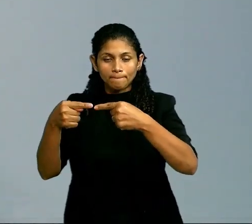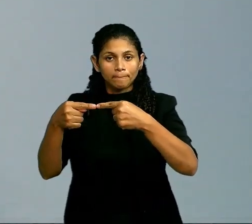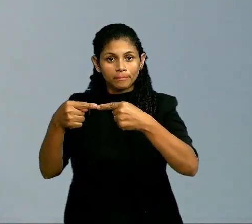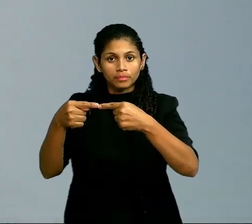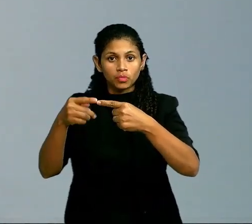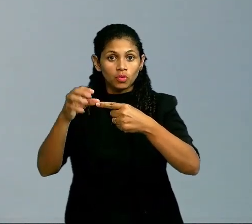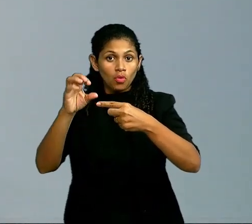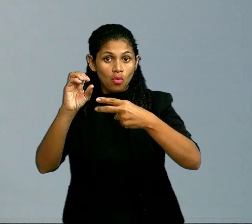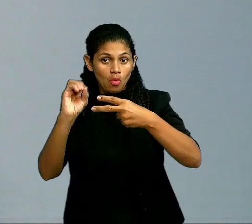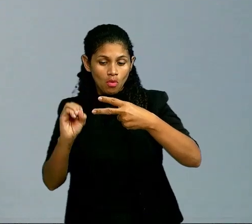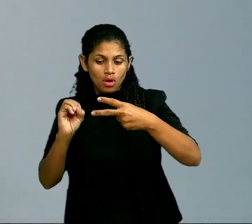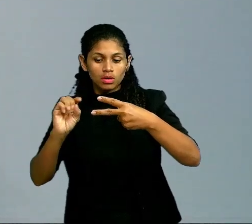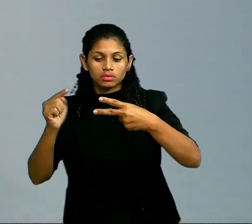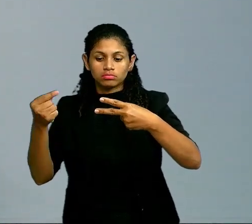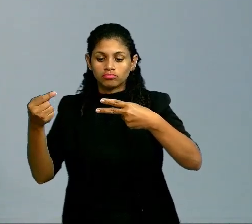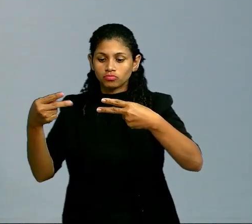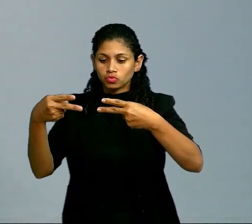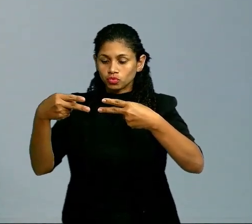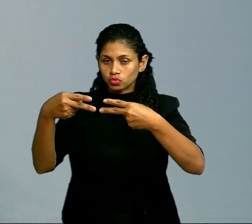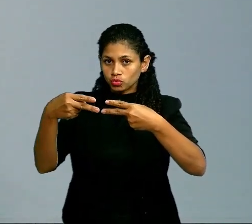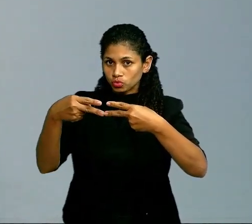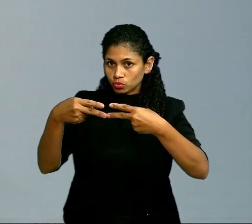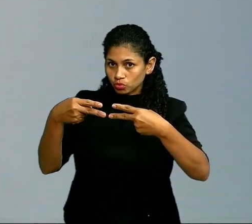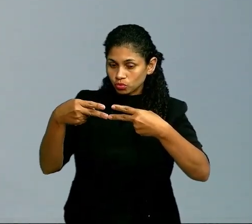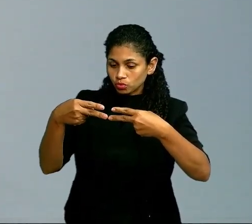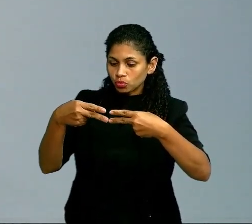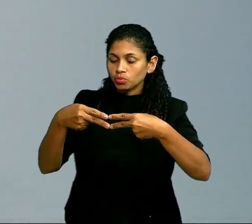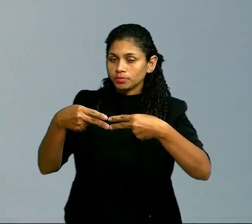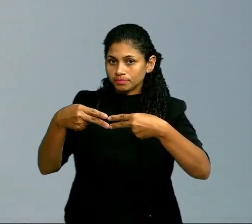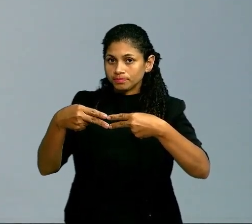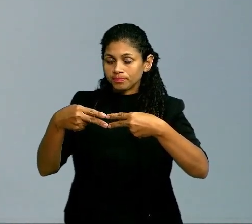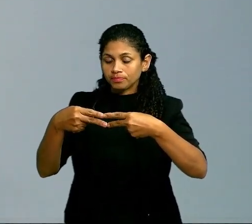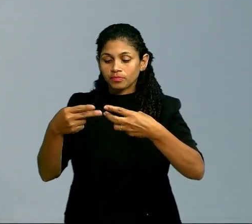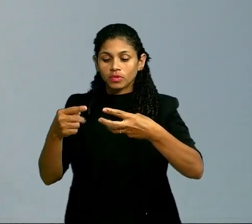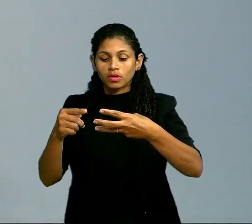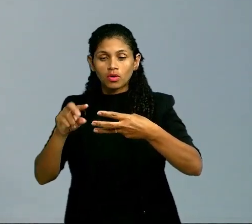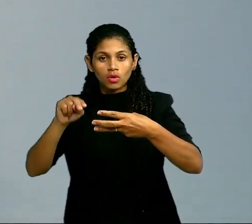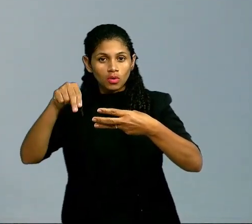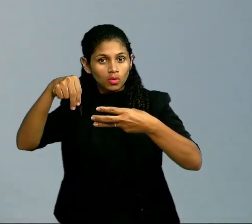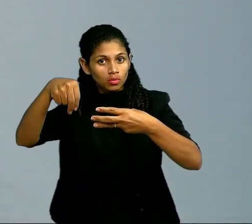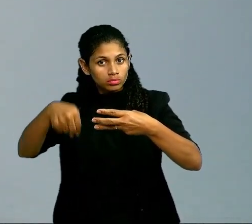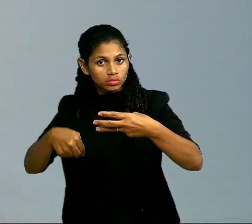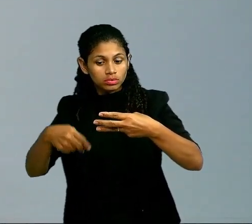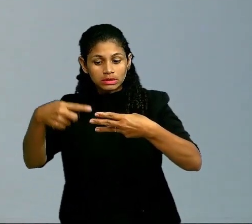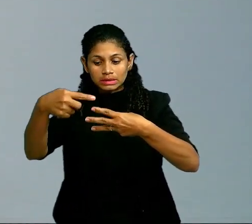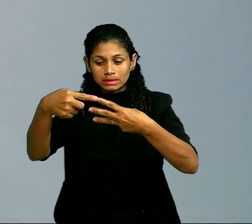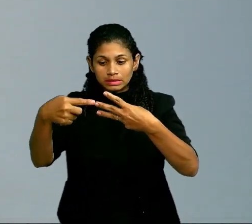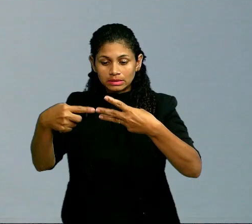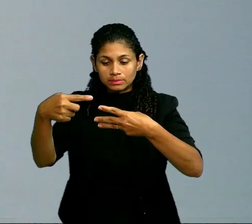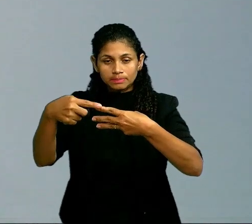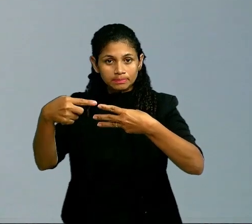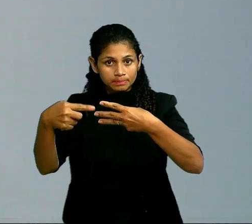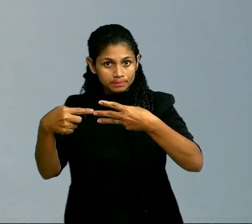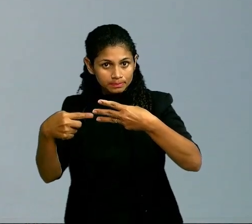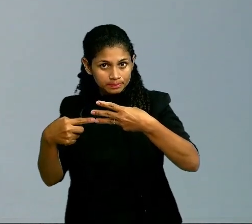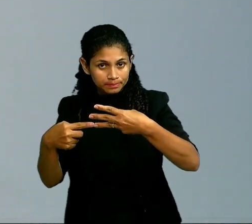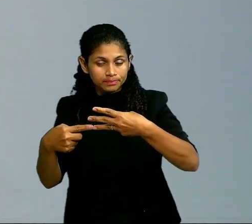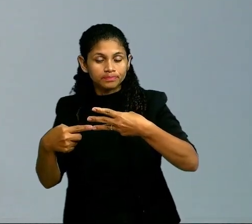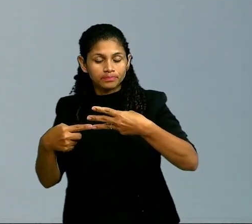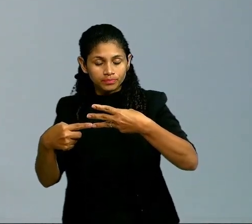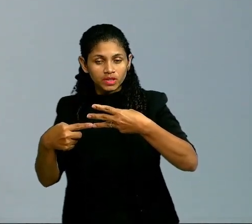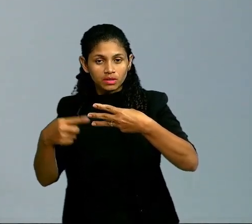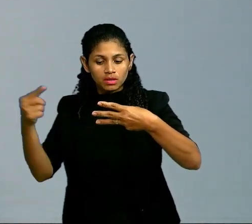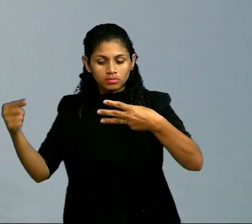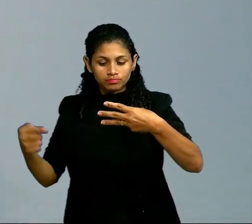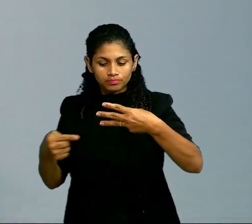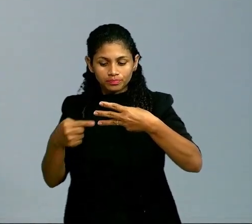2, então pode ser 2 ligações simples e uma dupla. O nitrogênio ele vai fazer 3 ligações, então pode ser 3